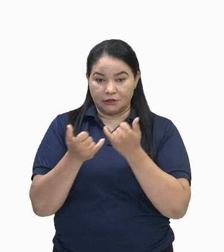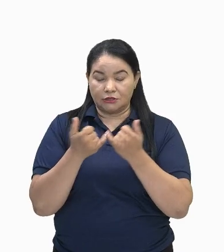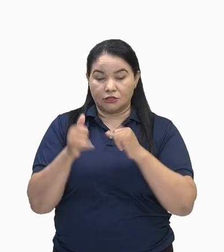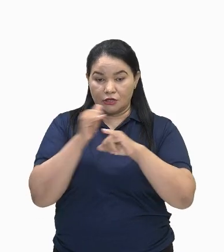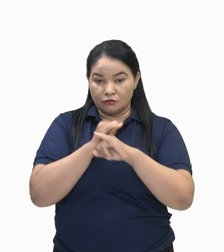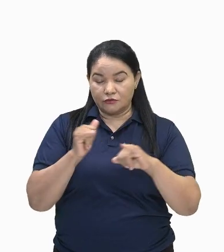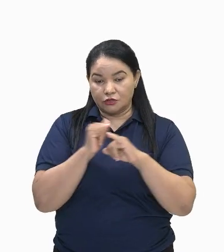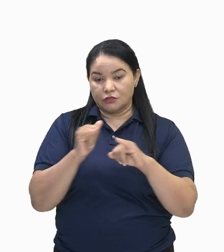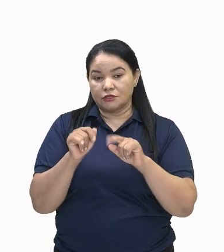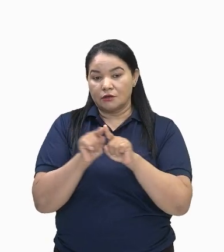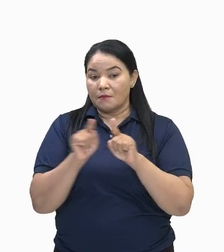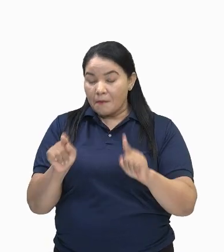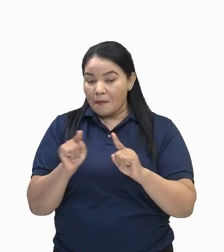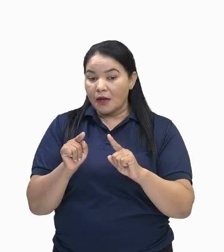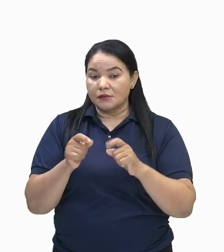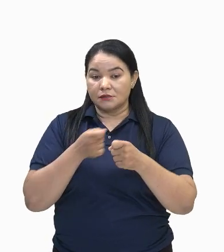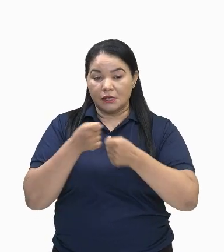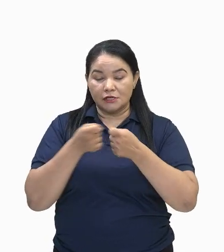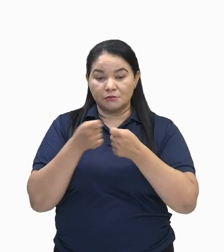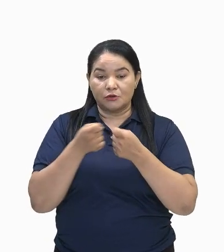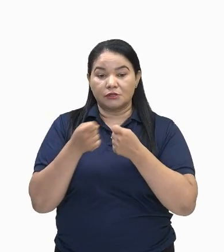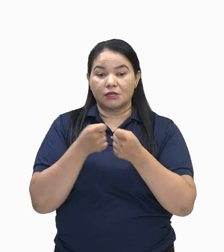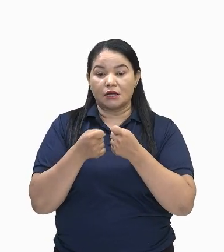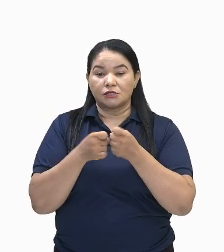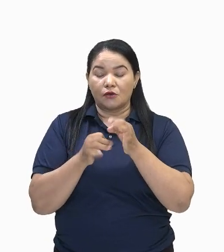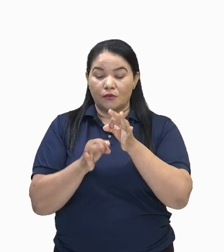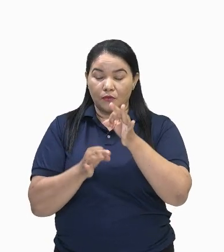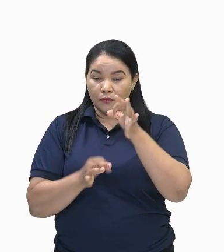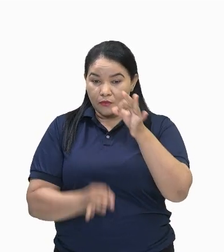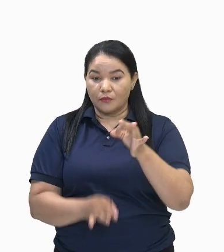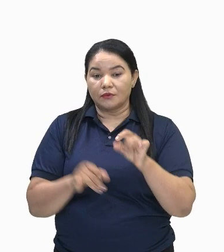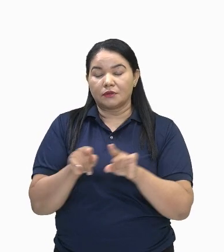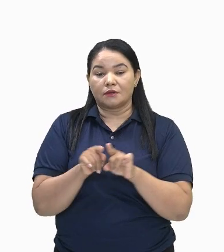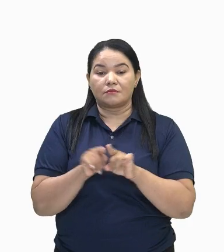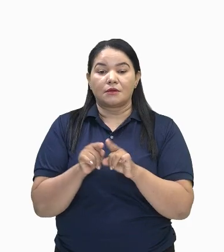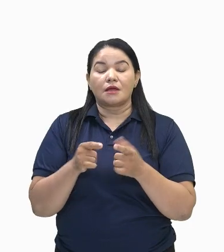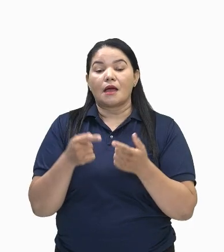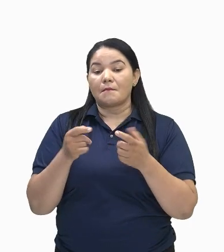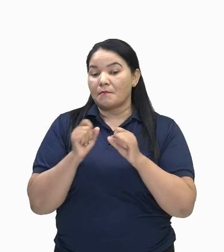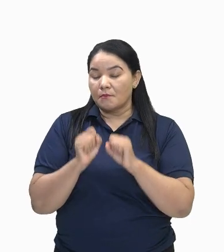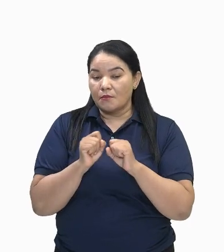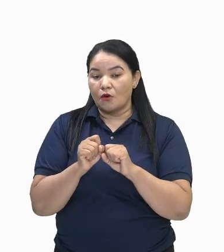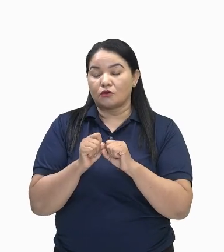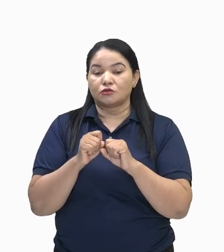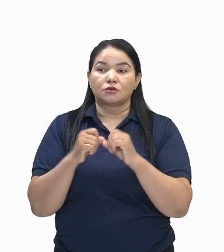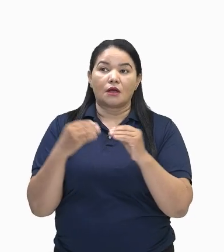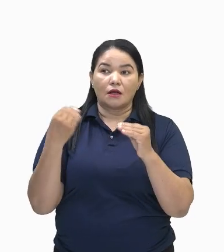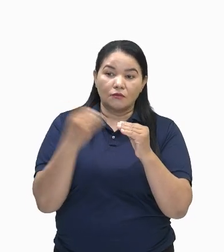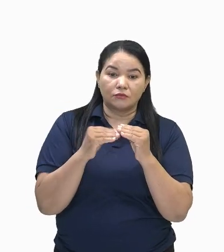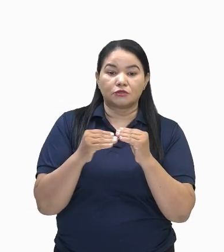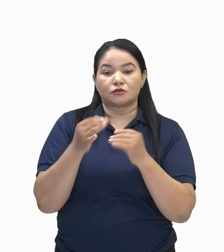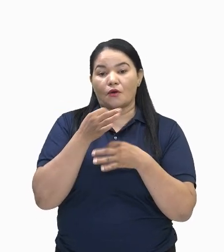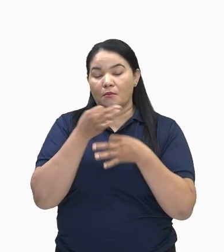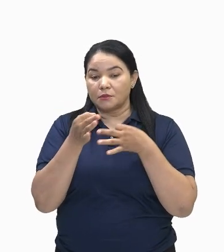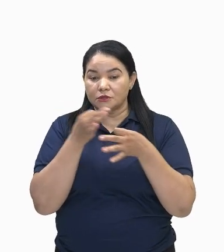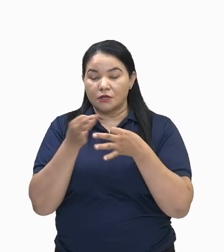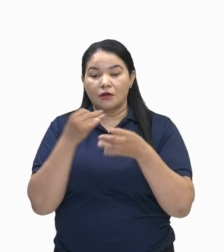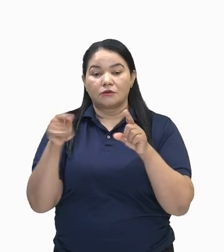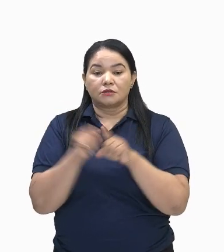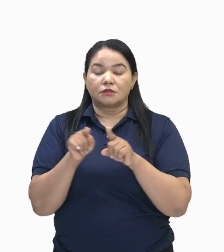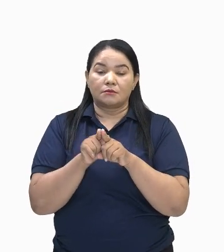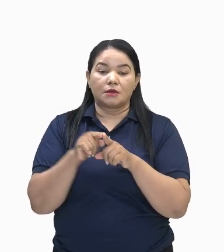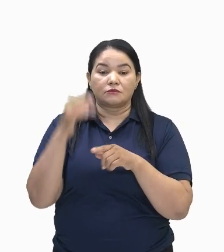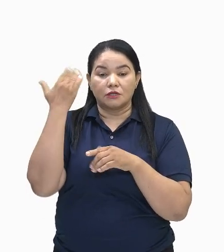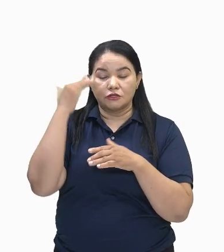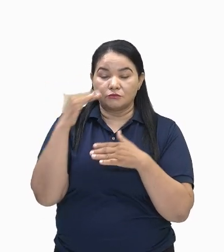é mais ampla e menos rígida na estrutura textual. Ela pode incluir as opiniões e interpretações do